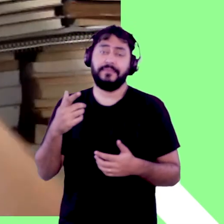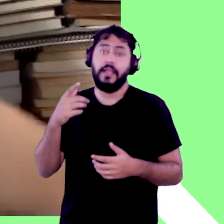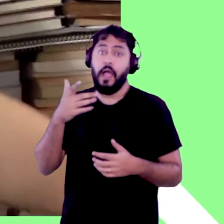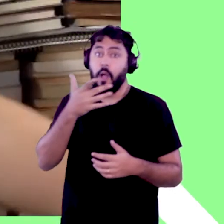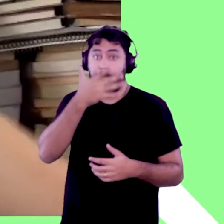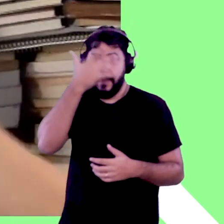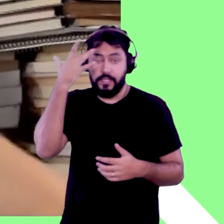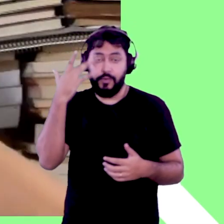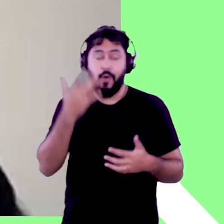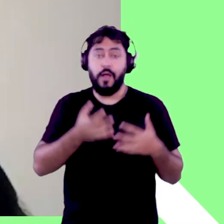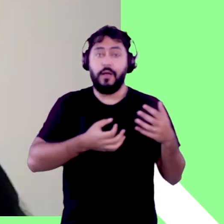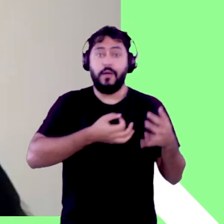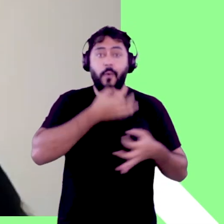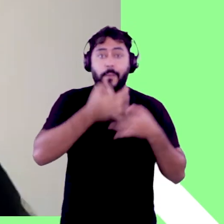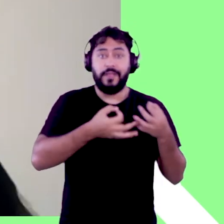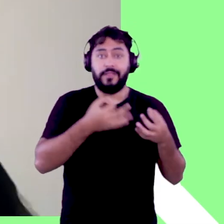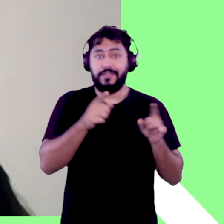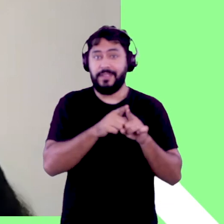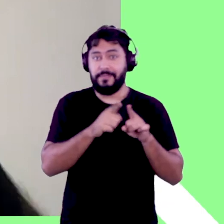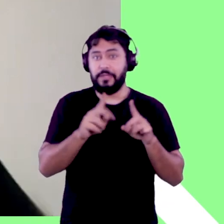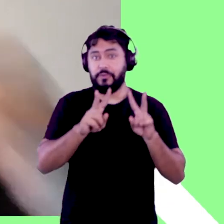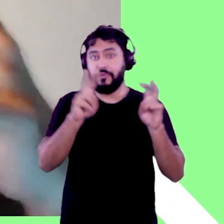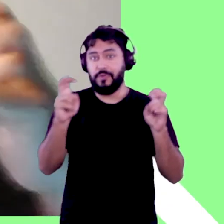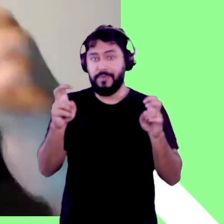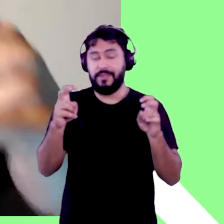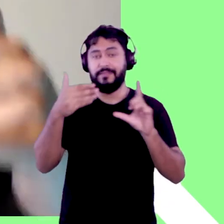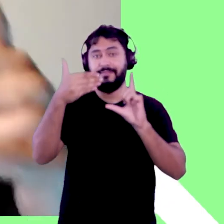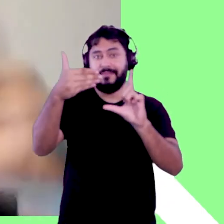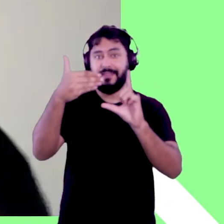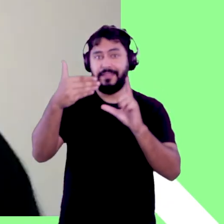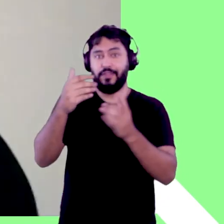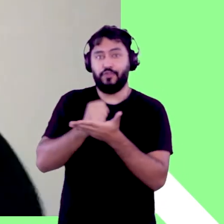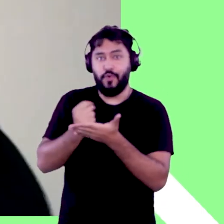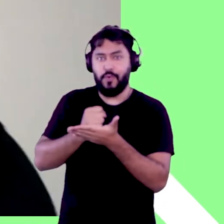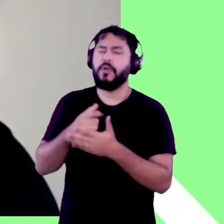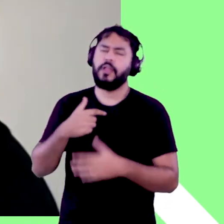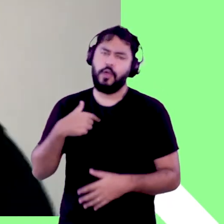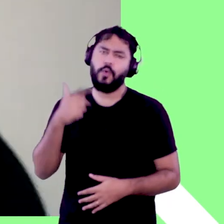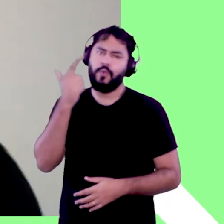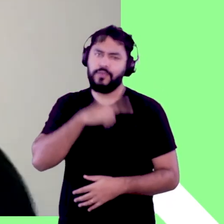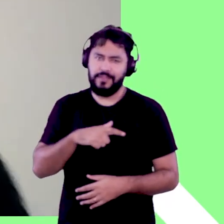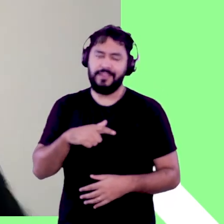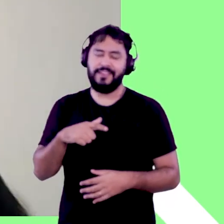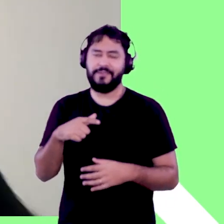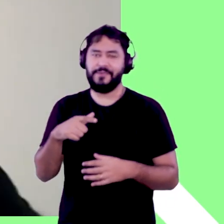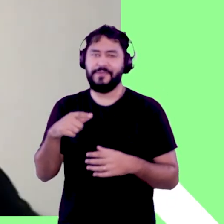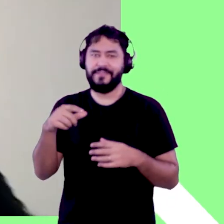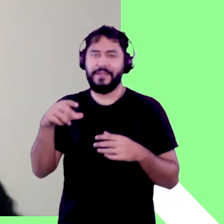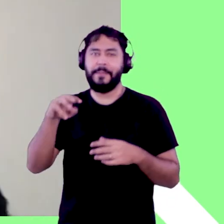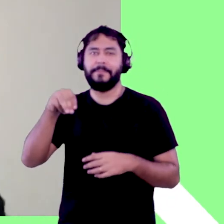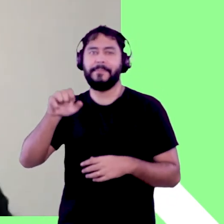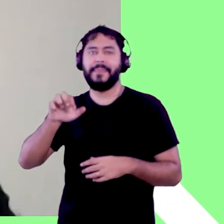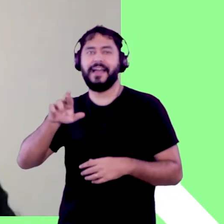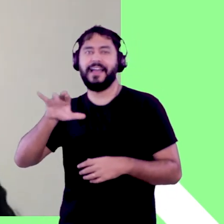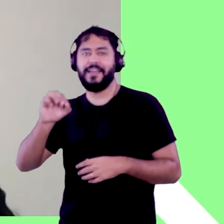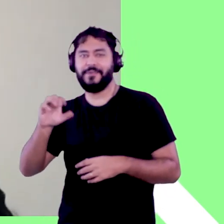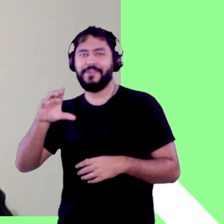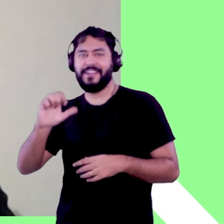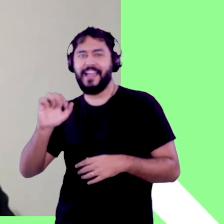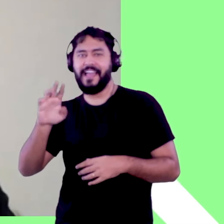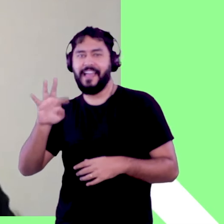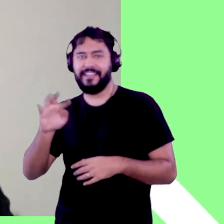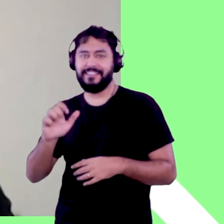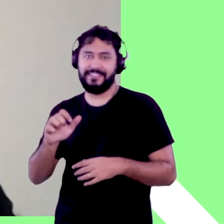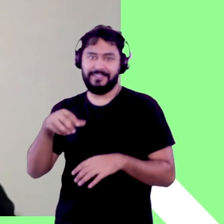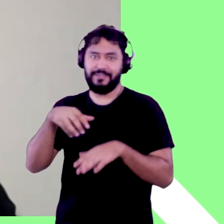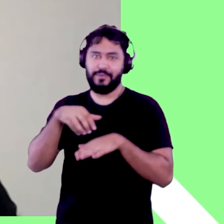comentou aqui de plataforma de jogo também. Então, se eu só consigo jogar Mario Kart, porque é uma mão só aqui, ó, não pode fazer propaganda.